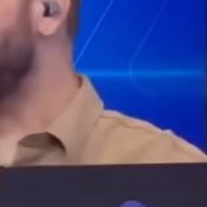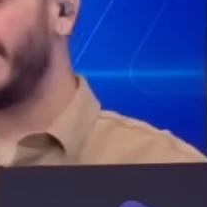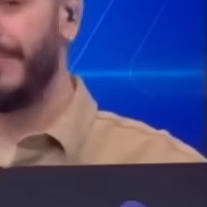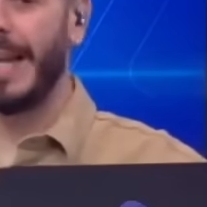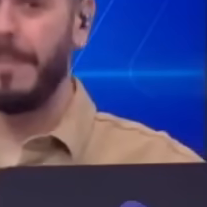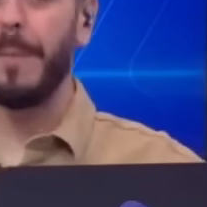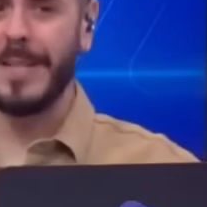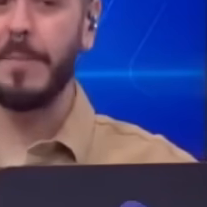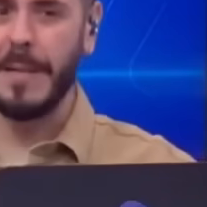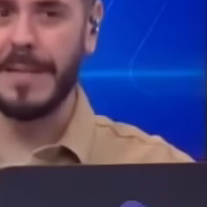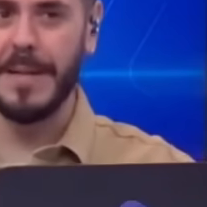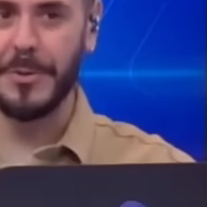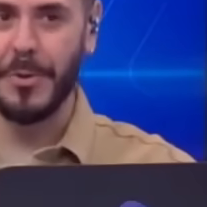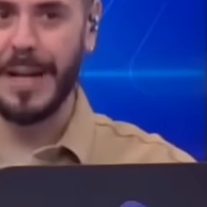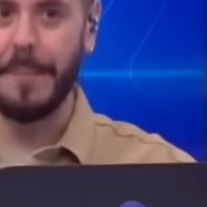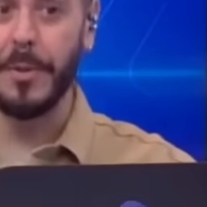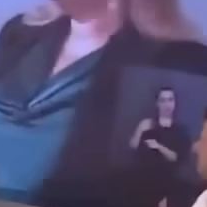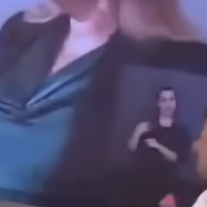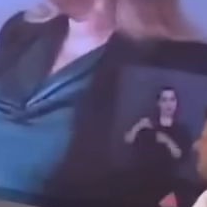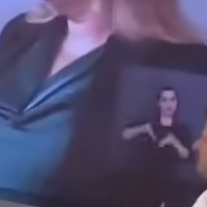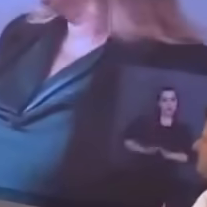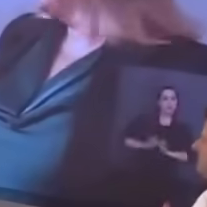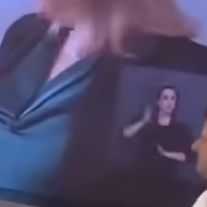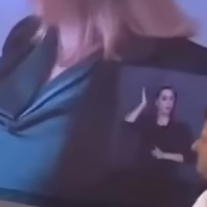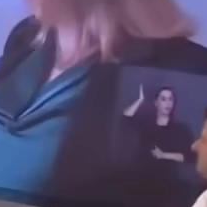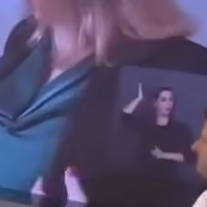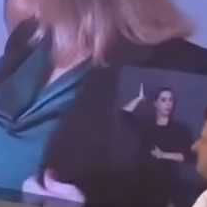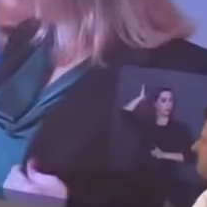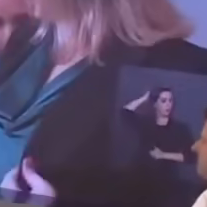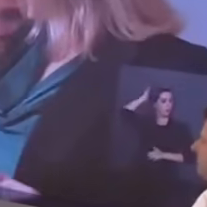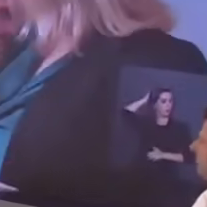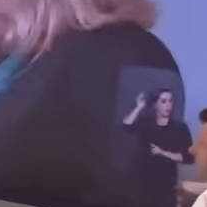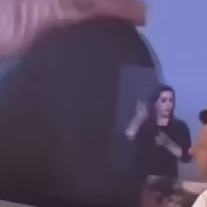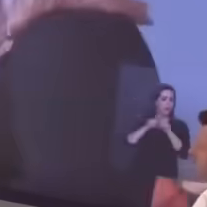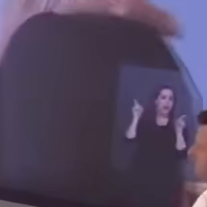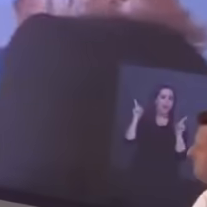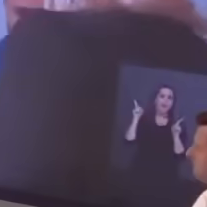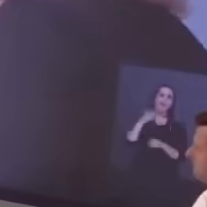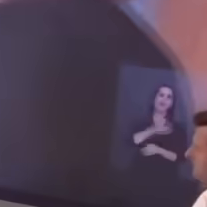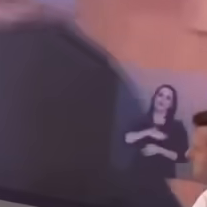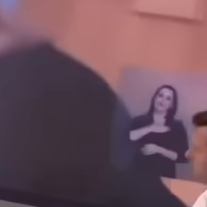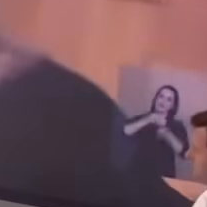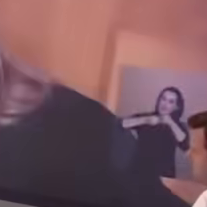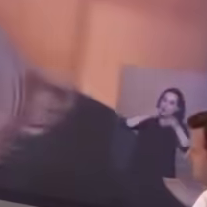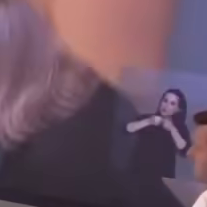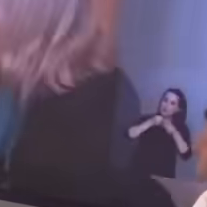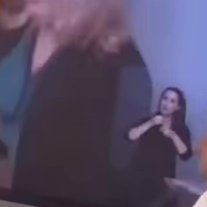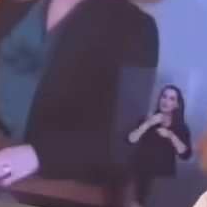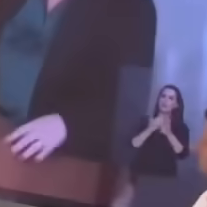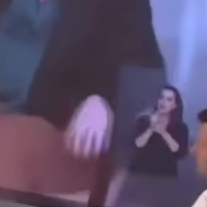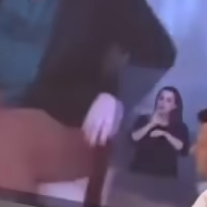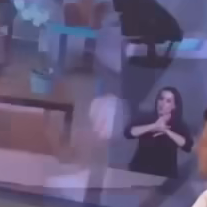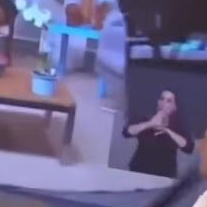não, resolvi não falar. Me pareceu meio estranha essa história, né? Porque se todo mundo no governo sabia, o Sérgio Moro era ministro da Justiça,